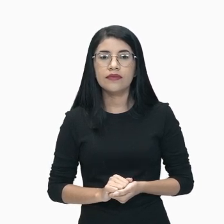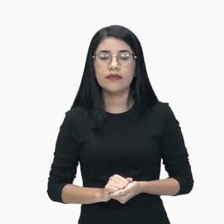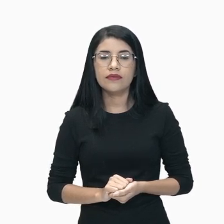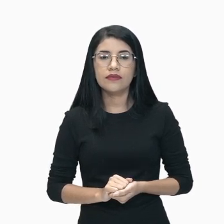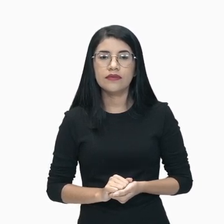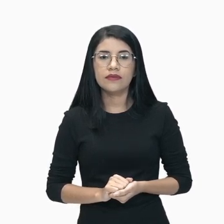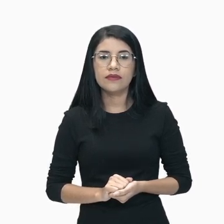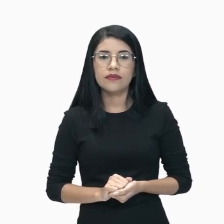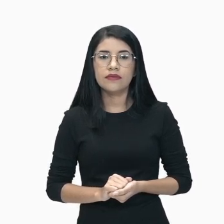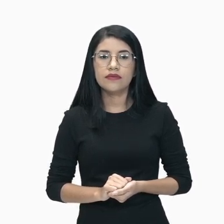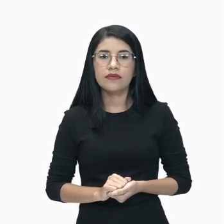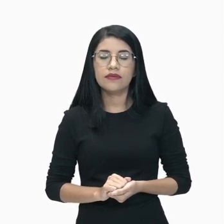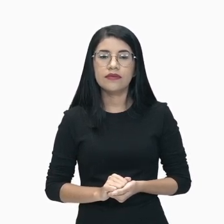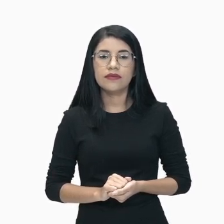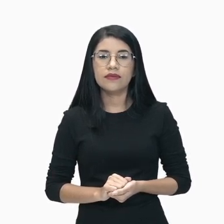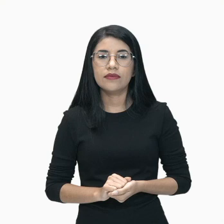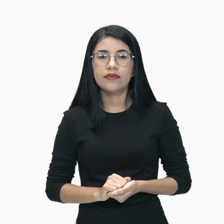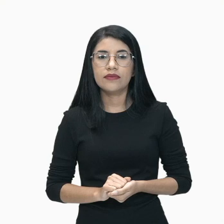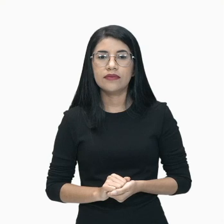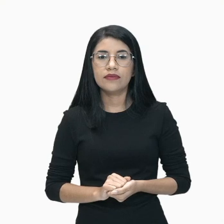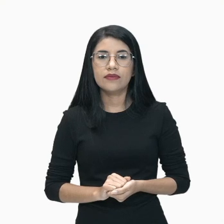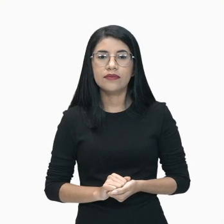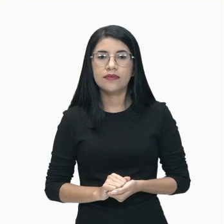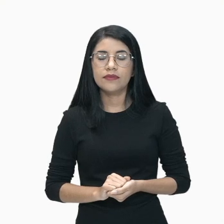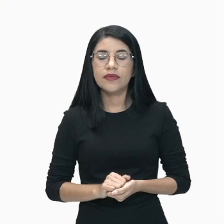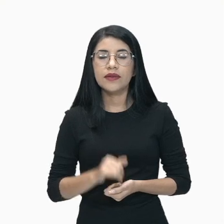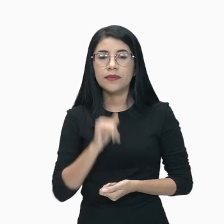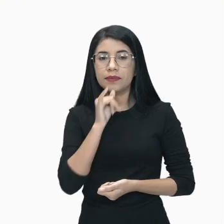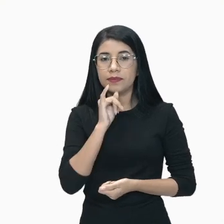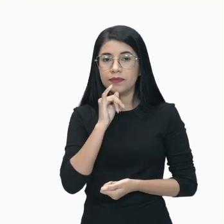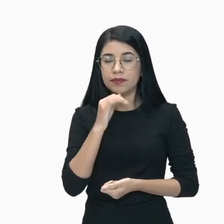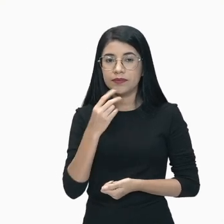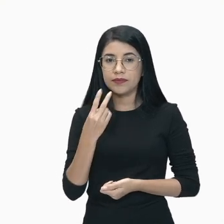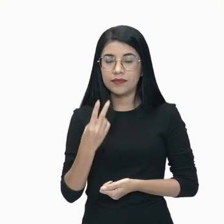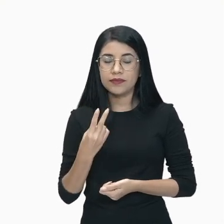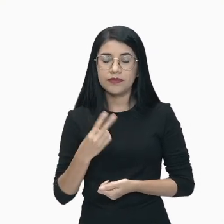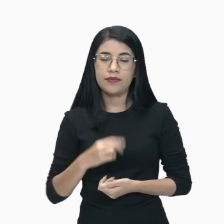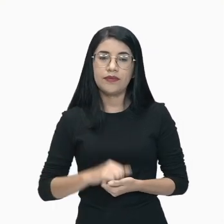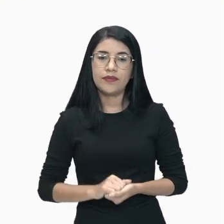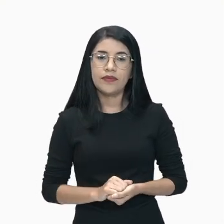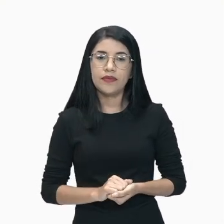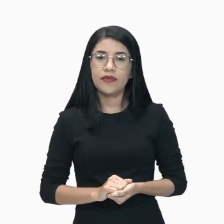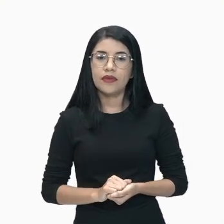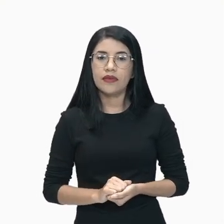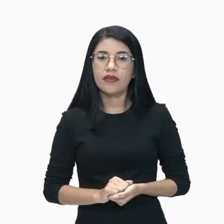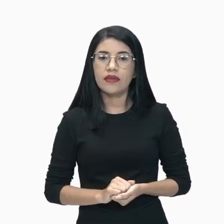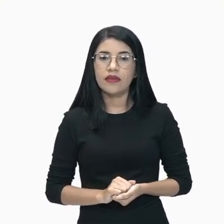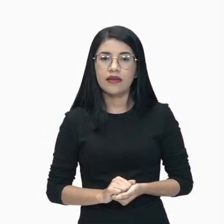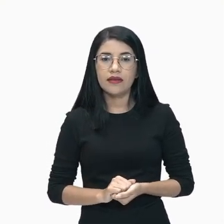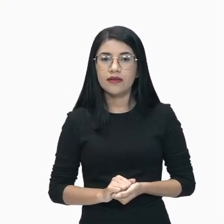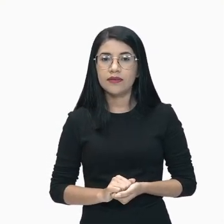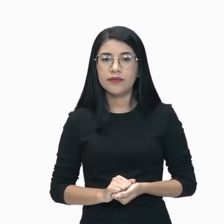O exemplo número 2 aqui já. Ok? Vamos então agora para o exemplo número